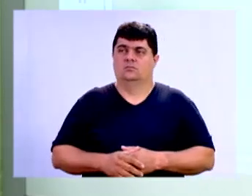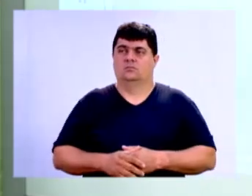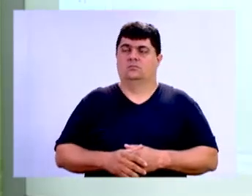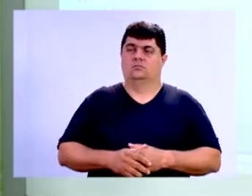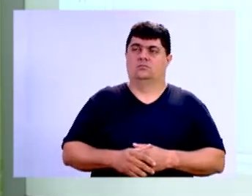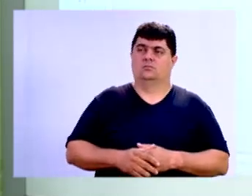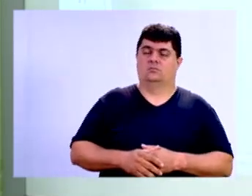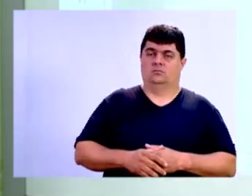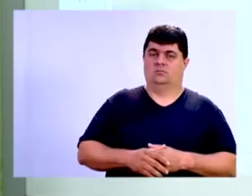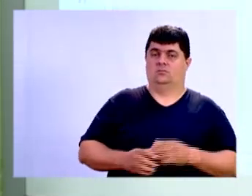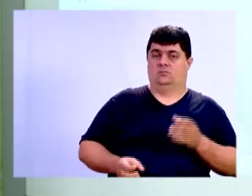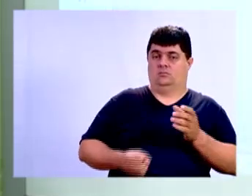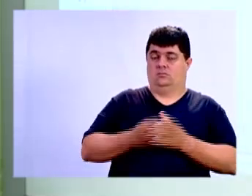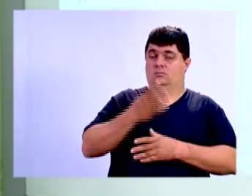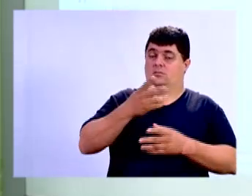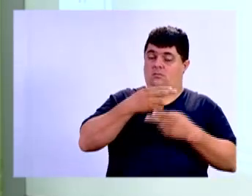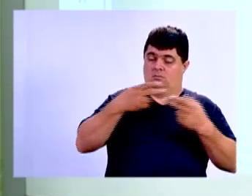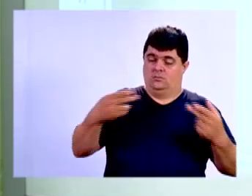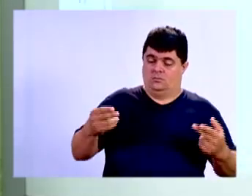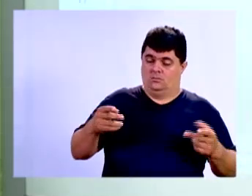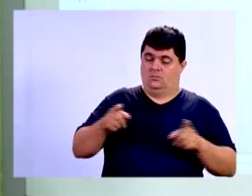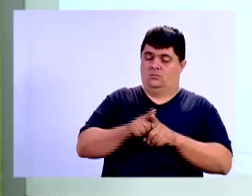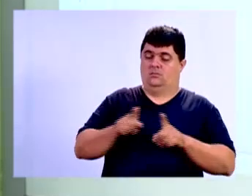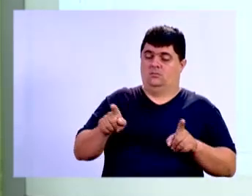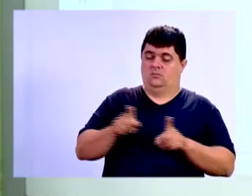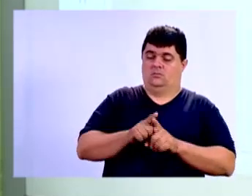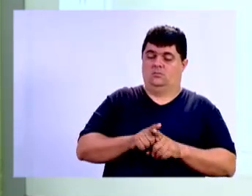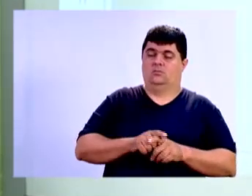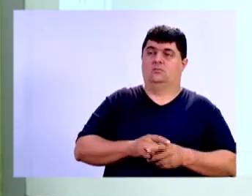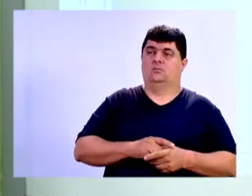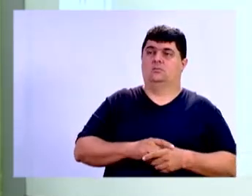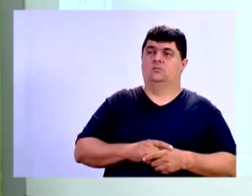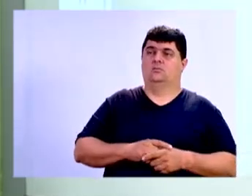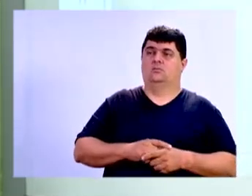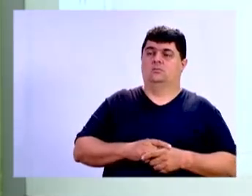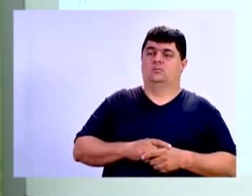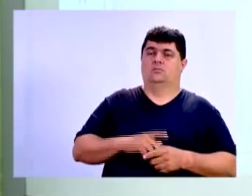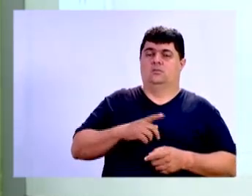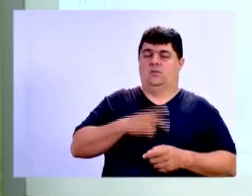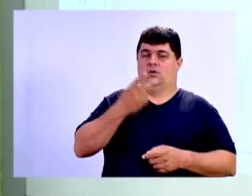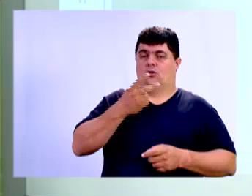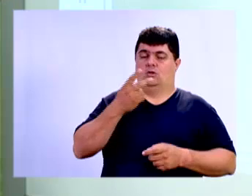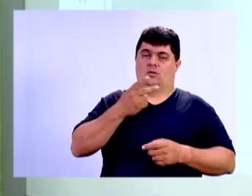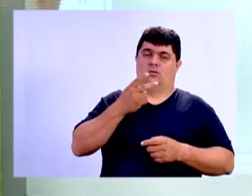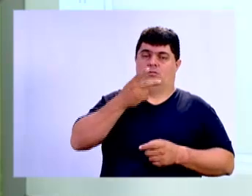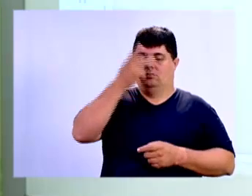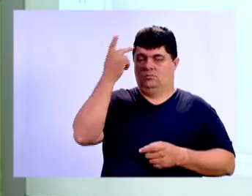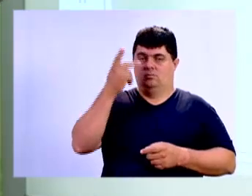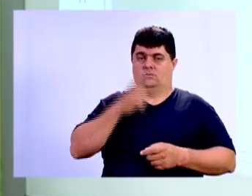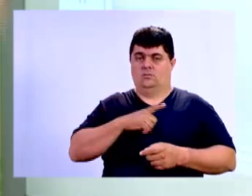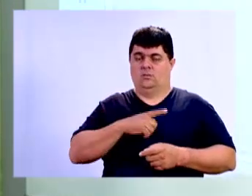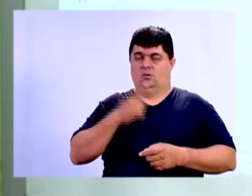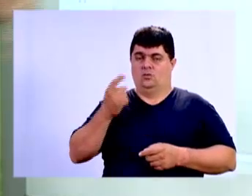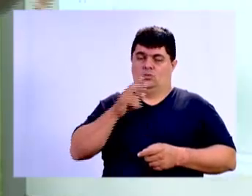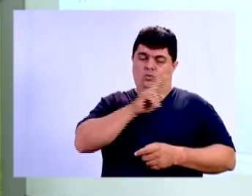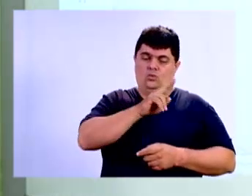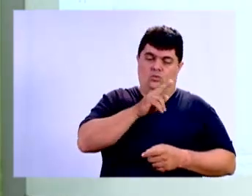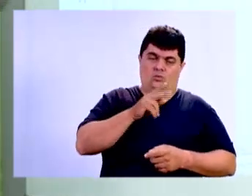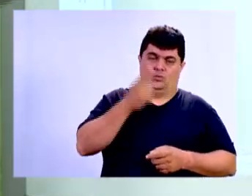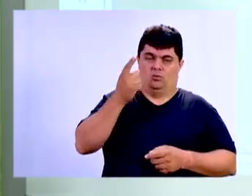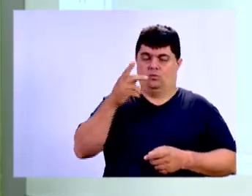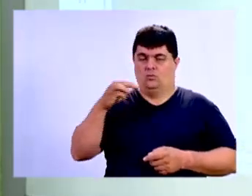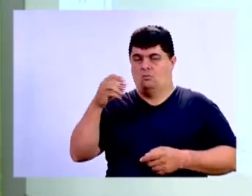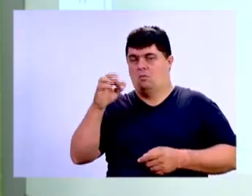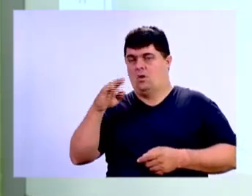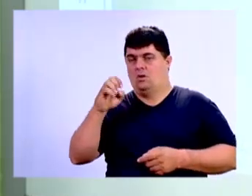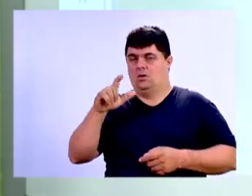Nós criamos objetos que foram que a gente precisava armazenar no array list. Nós criamos 2 clientes, né? Um com o meu nome e outro com o nome da professora Mariela,